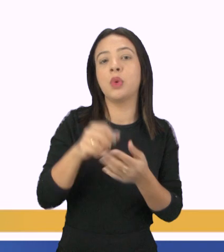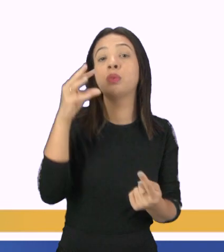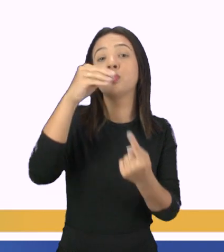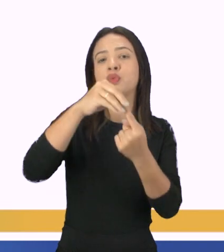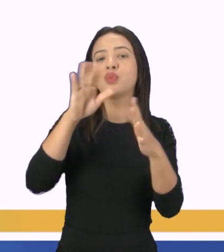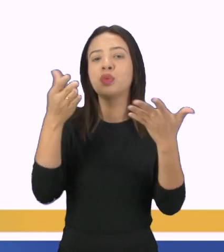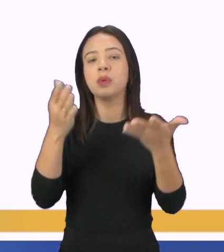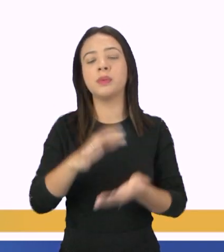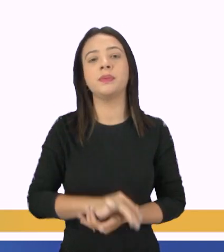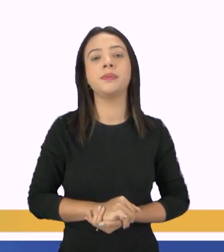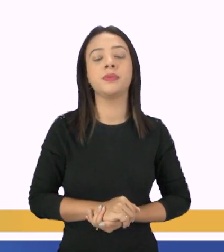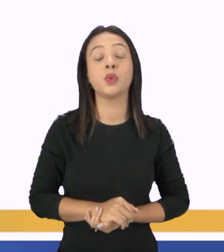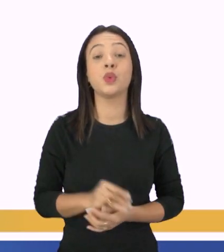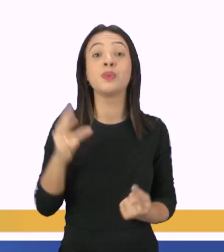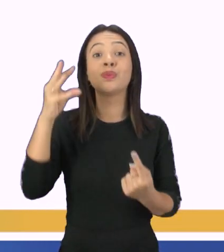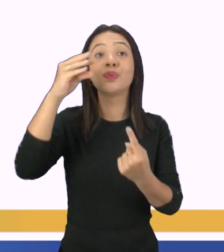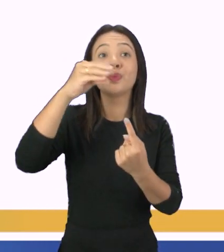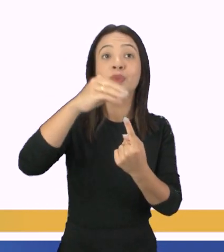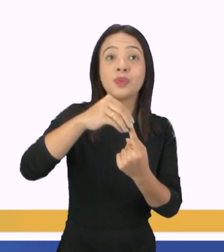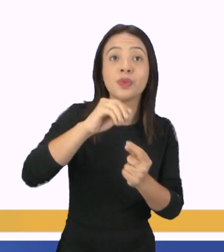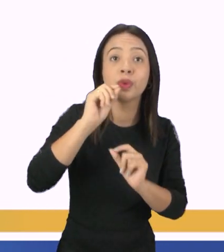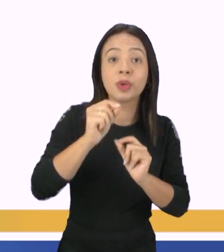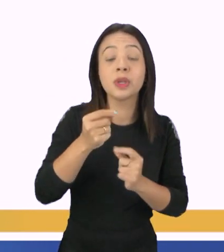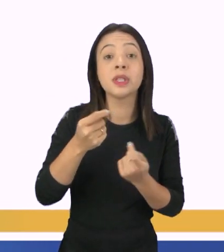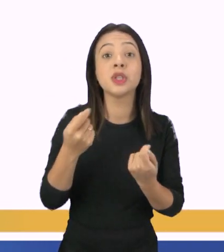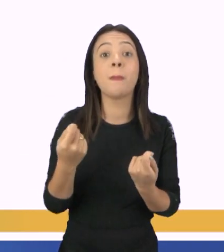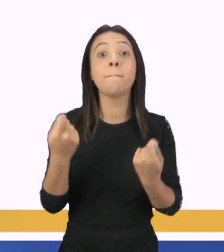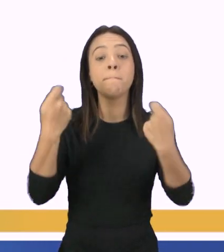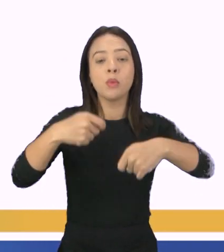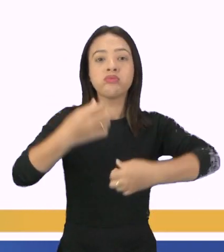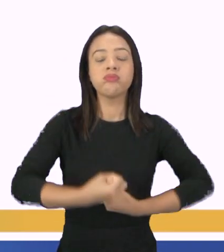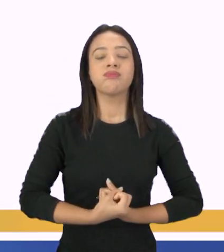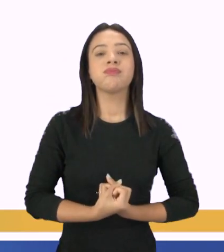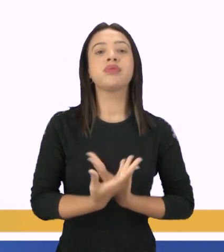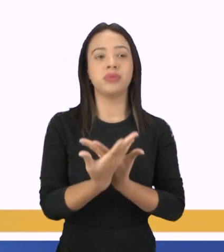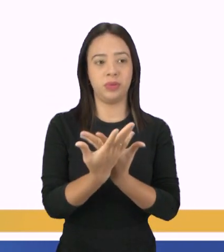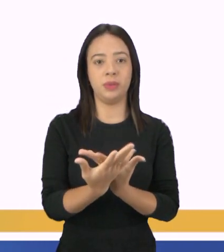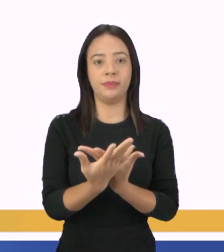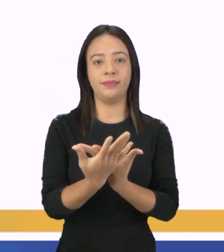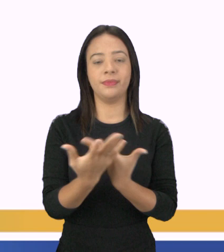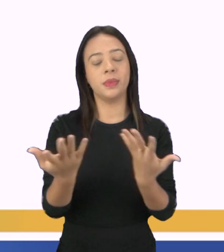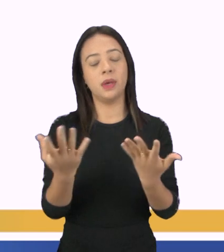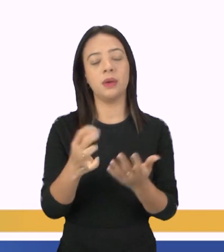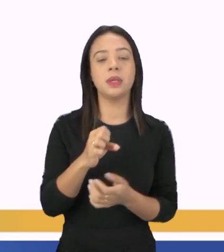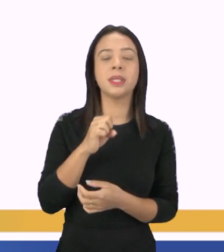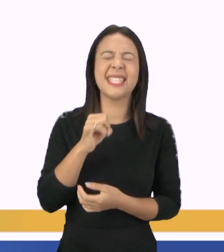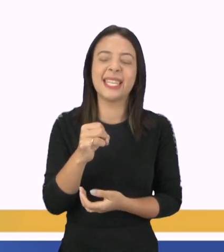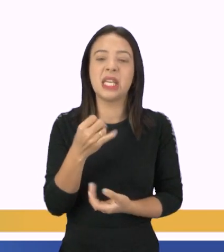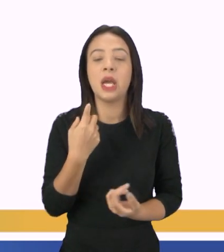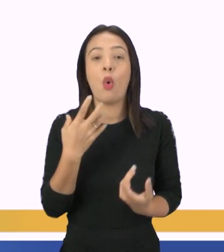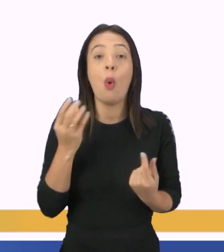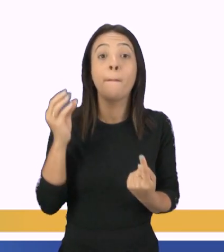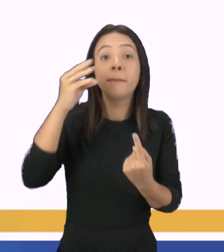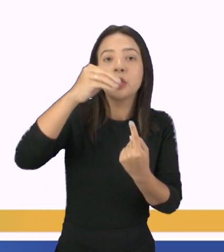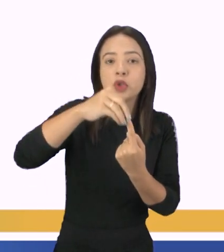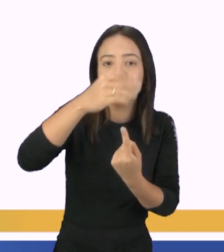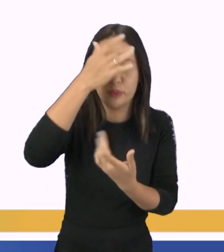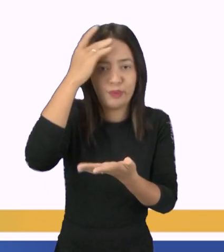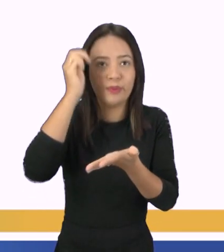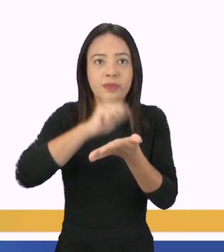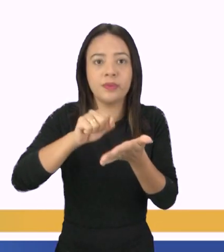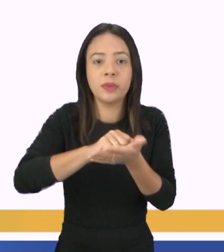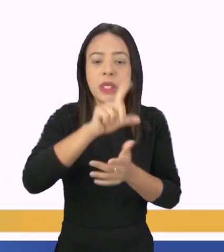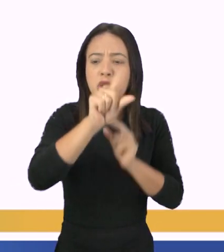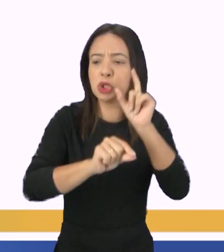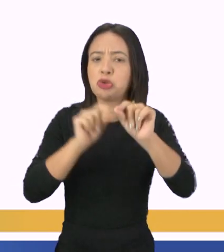ou a fala, a nossa intenção é de que nos expressamos. De acordo com a intenção do autor ou do falante, ele seleciona